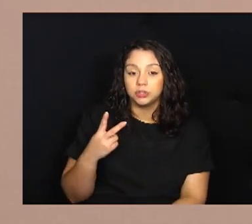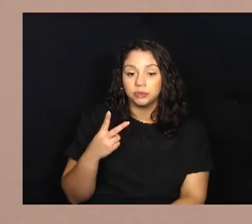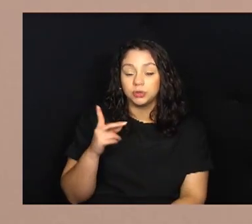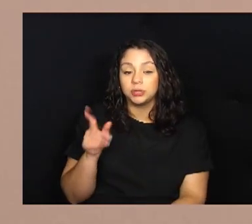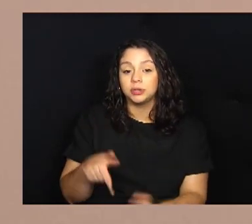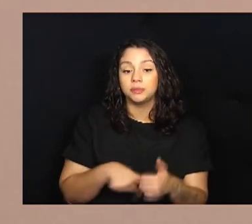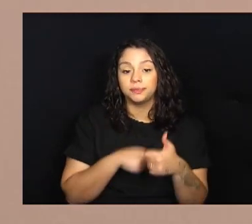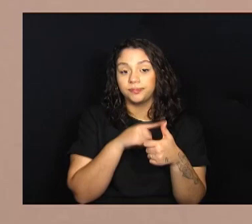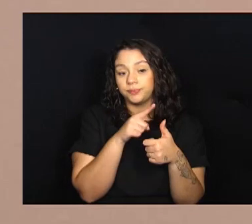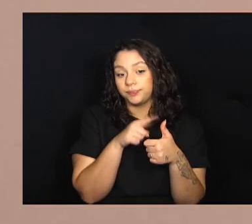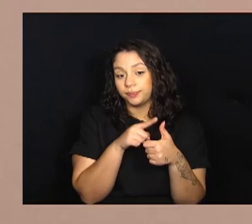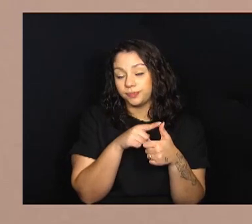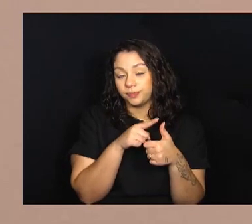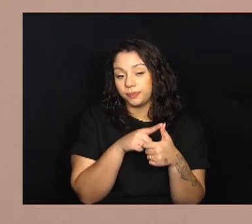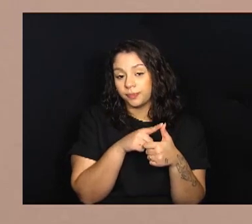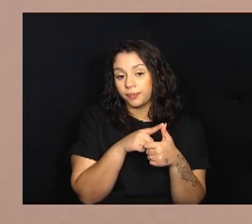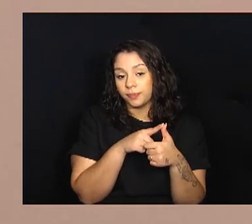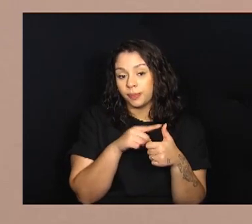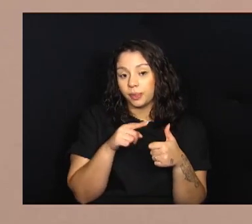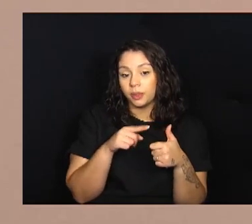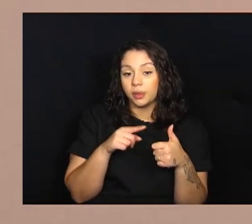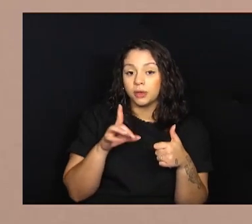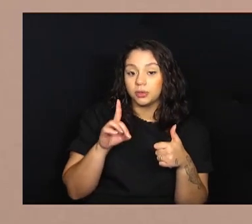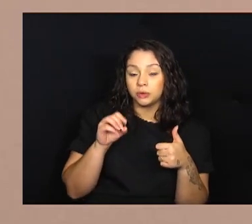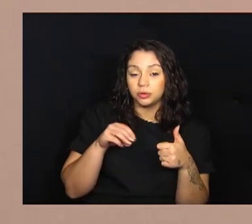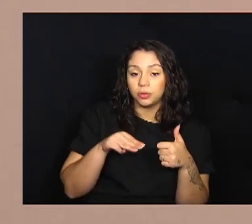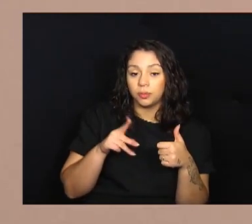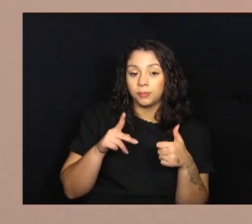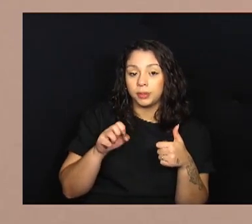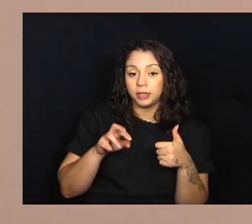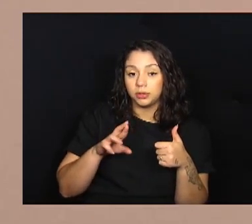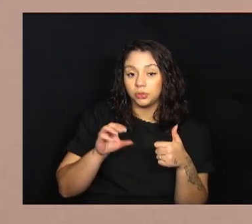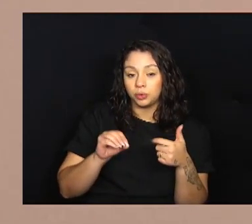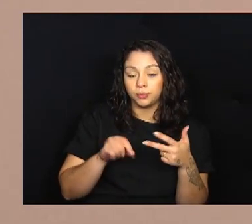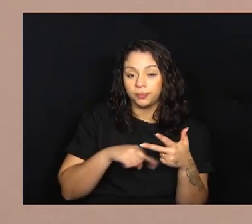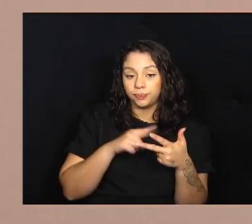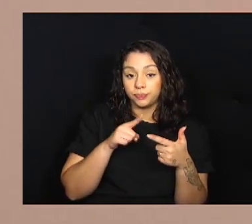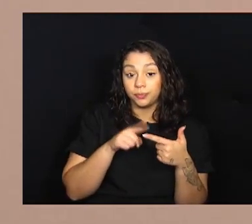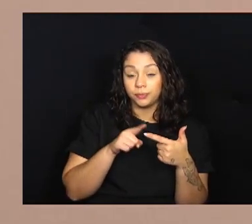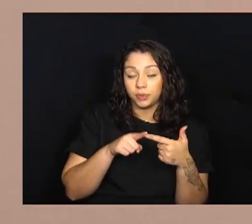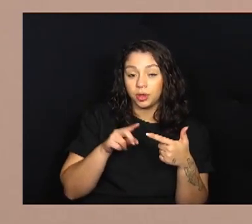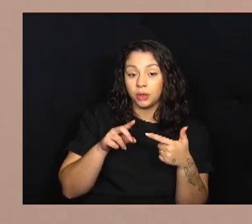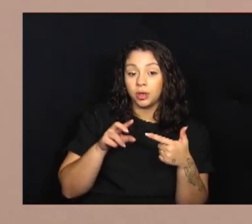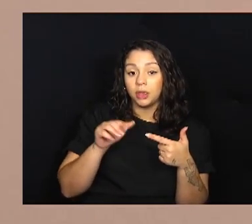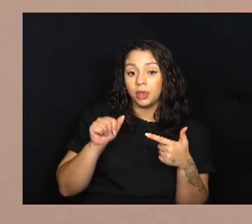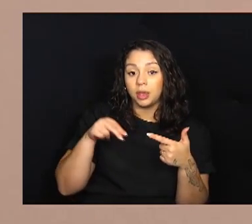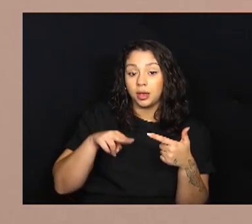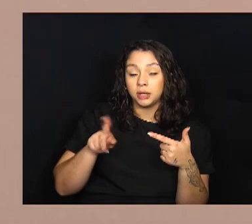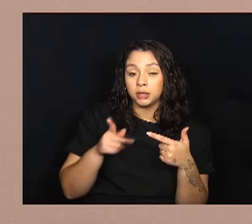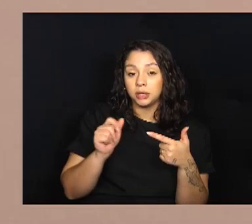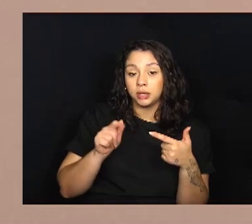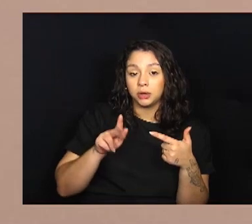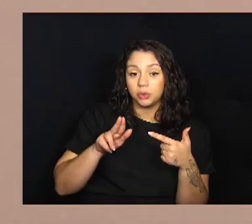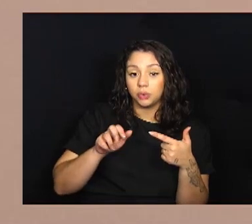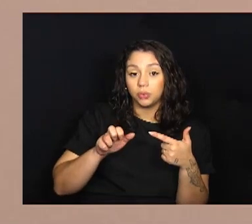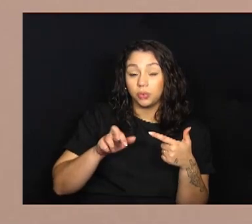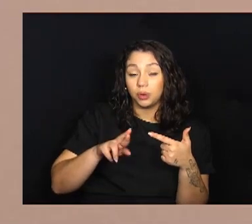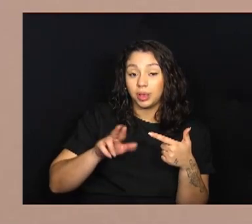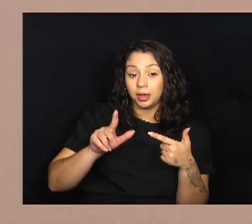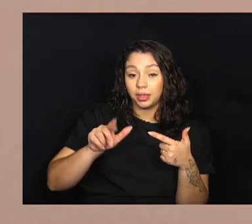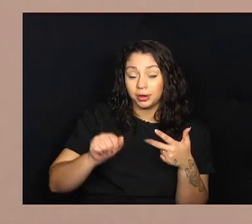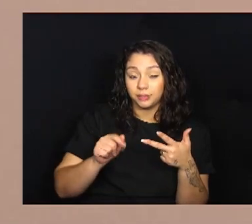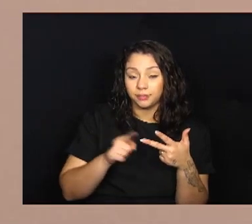por ordem. A primeira, a rodovia Dom Pedro, segundo, rodovia Anhanguera, a terceira, rodovia